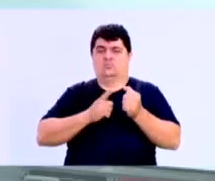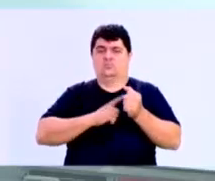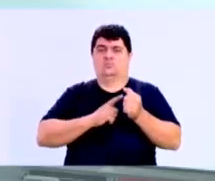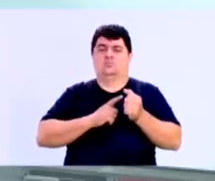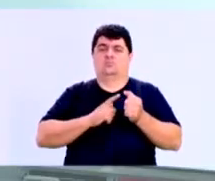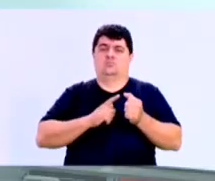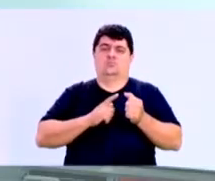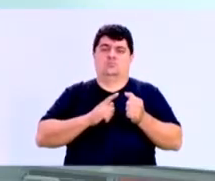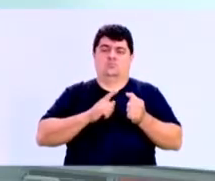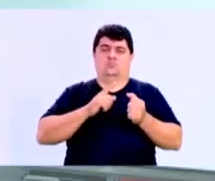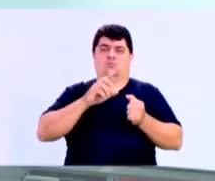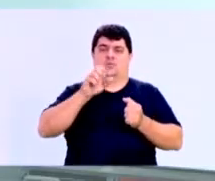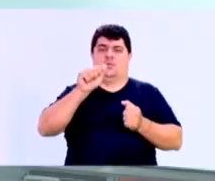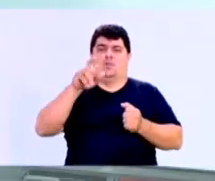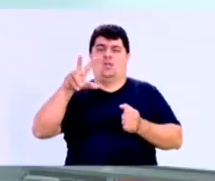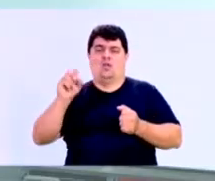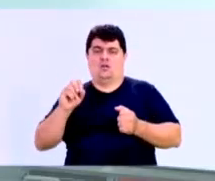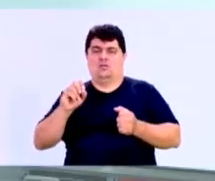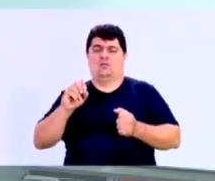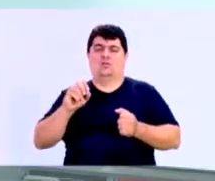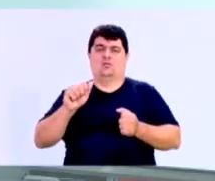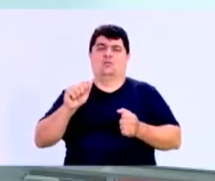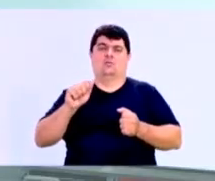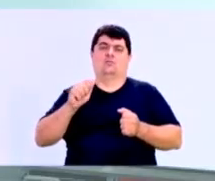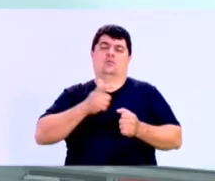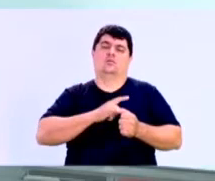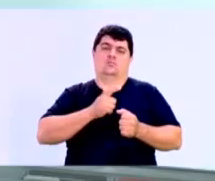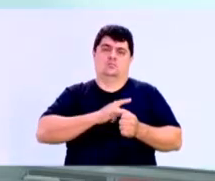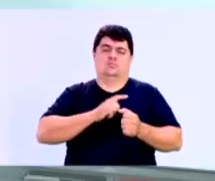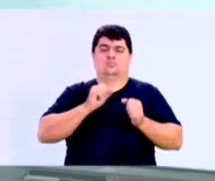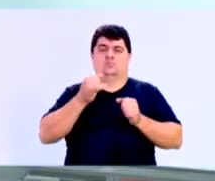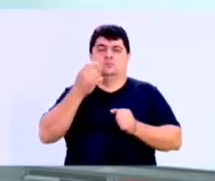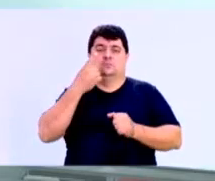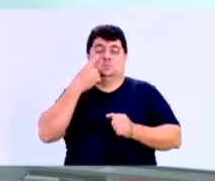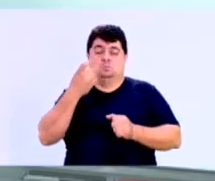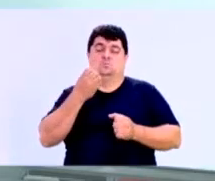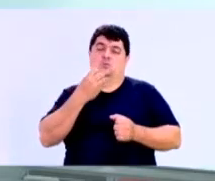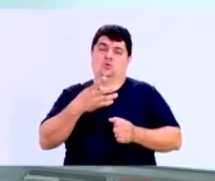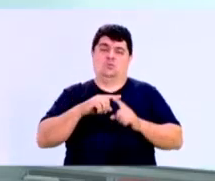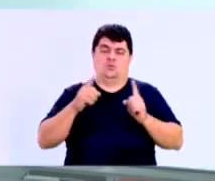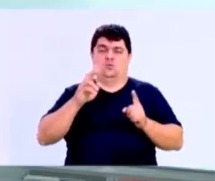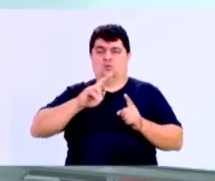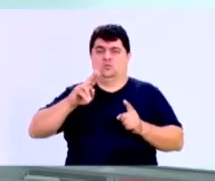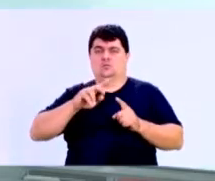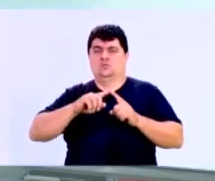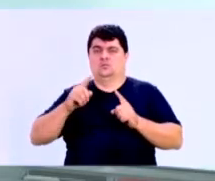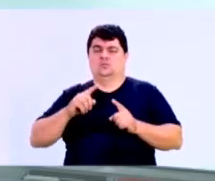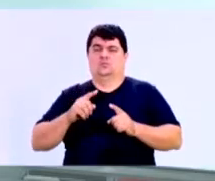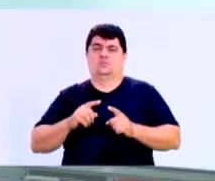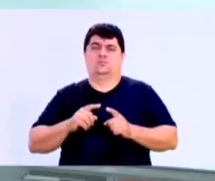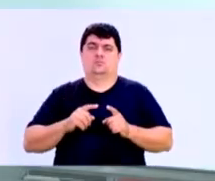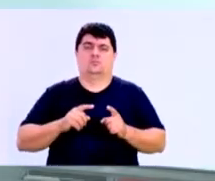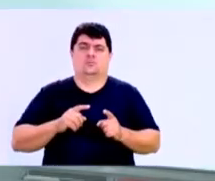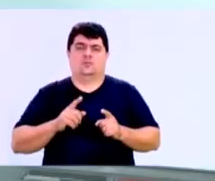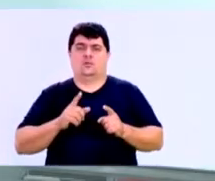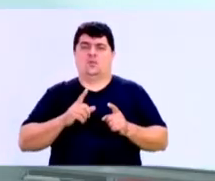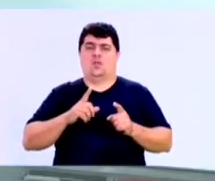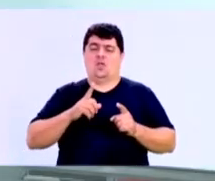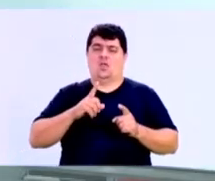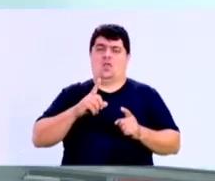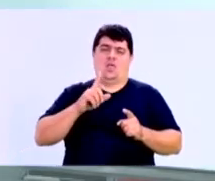nosso, lá no material complementar, é muito interessante. Vocês podem utilizar ele. Mas é um